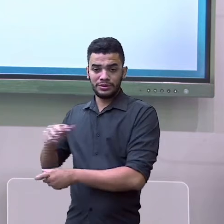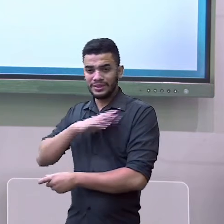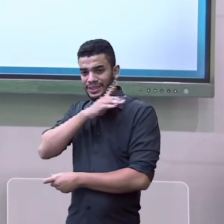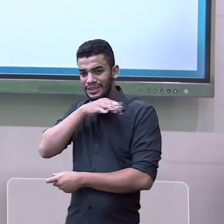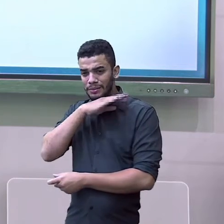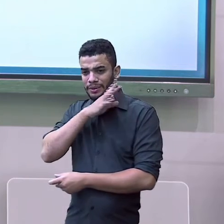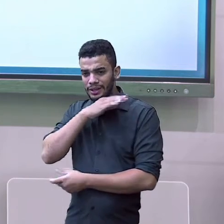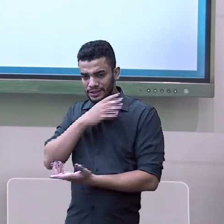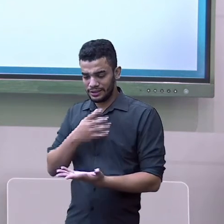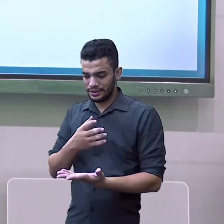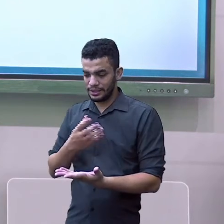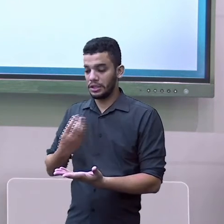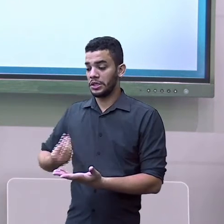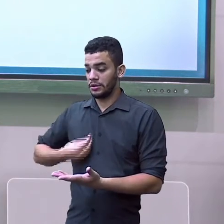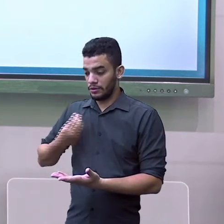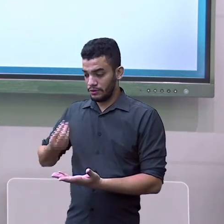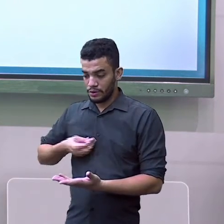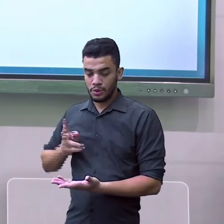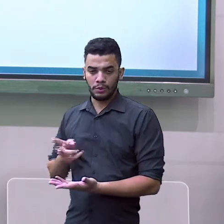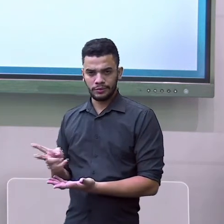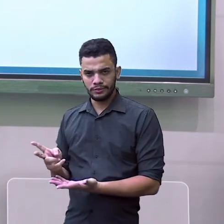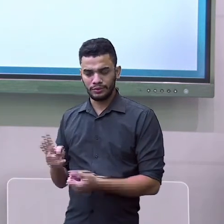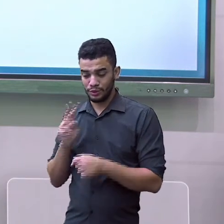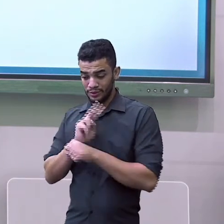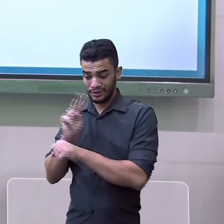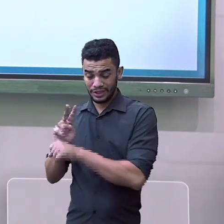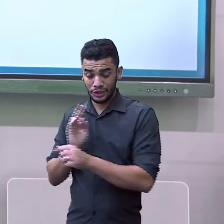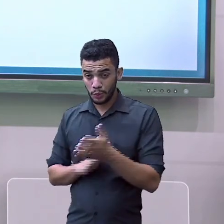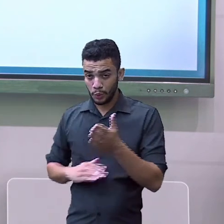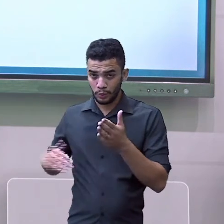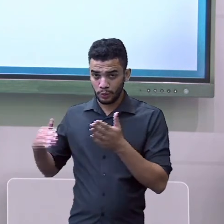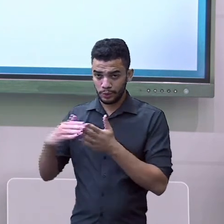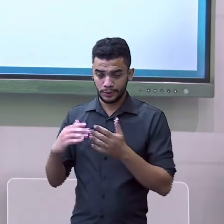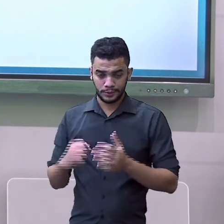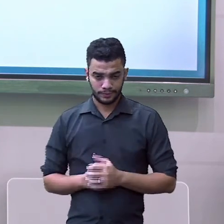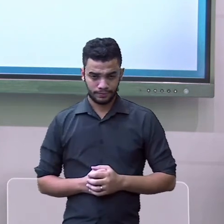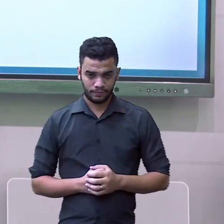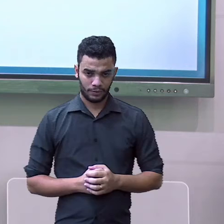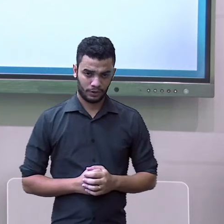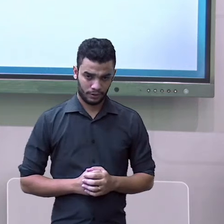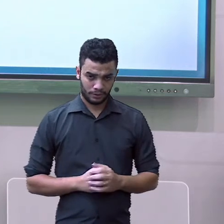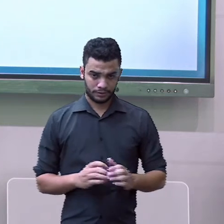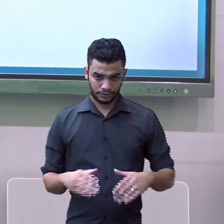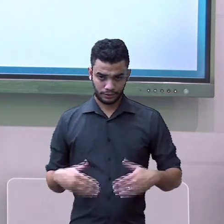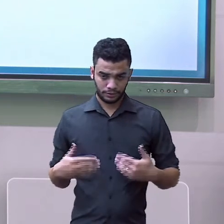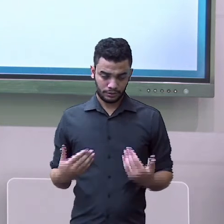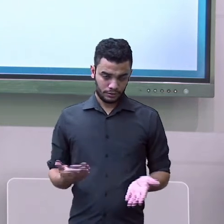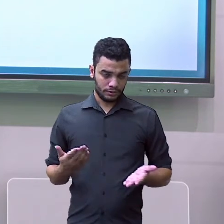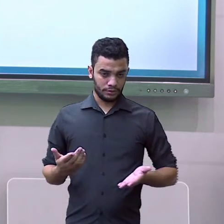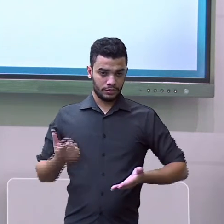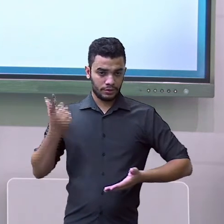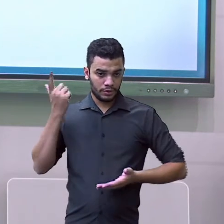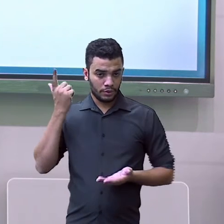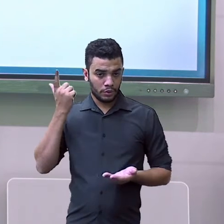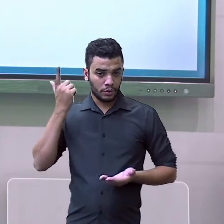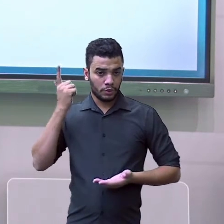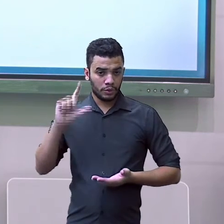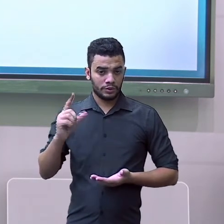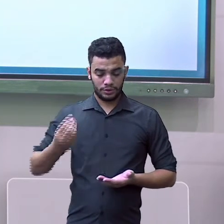biodiversidade. Pois bem, a conservação da biodiversidade, ela